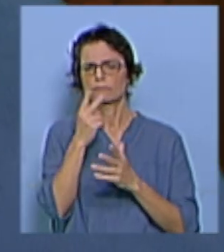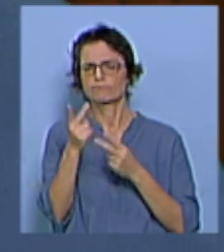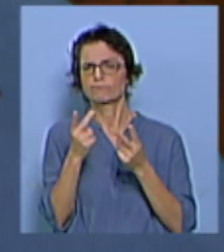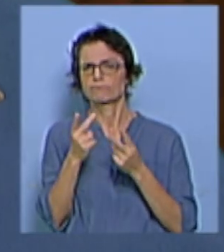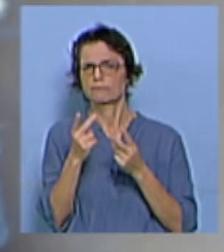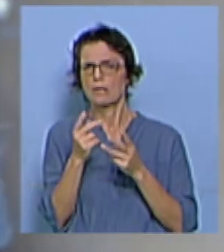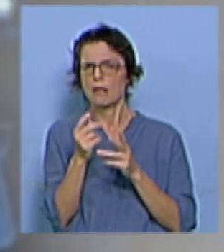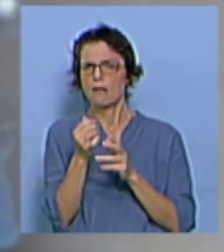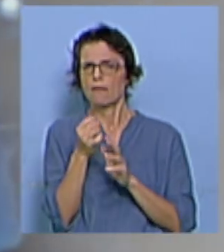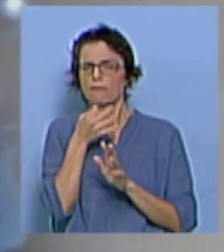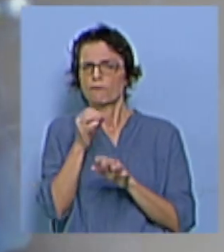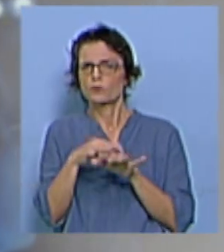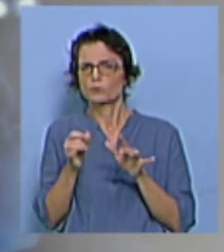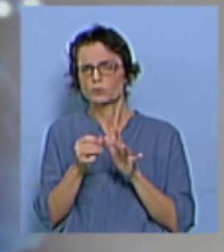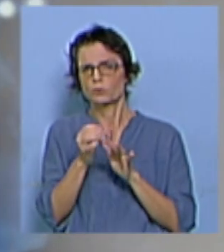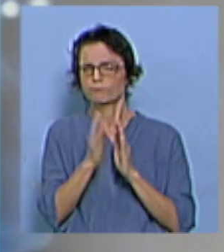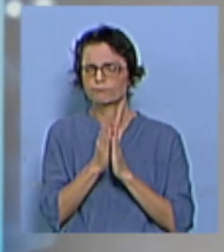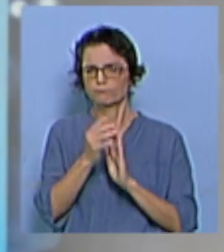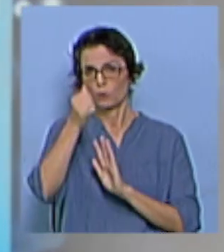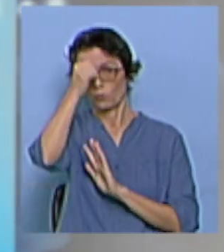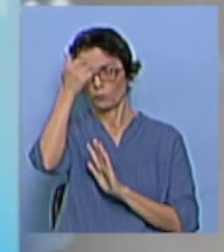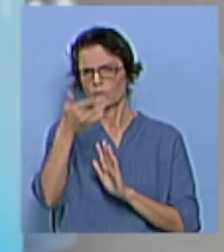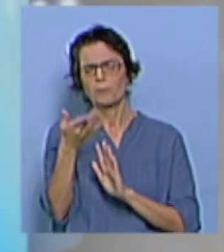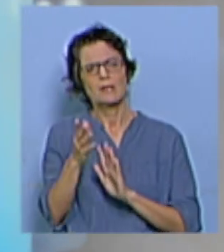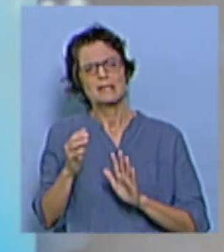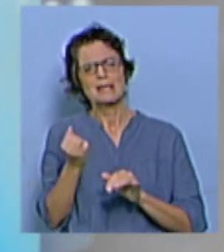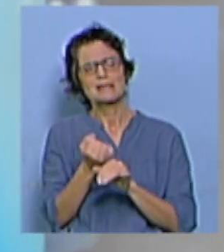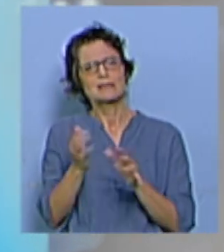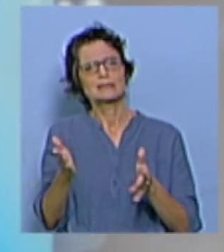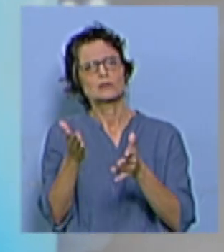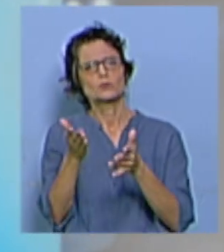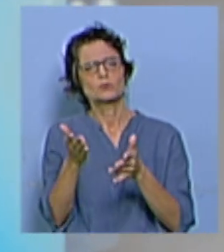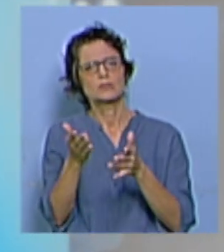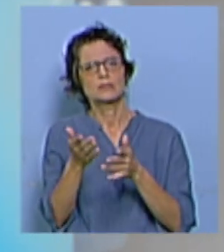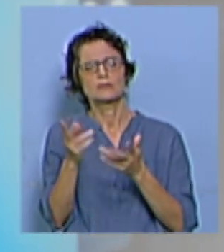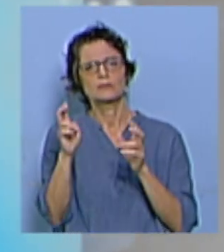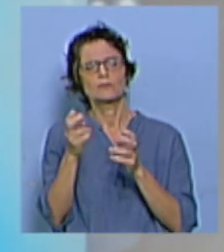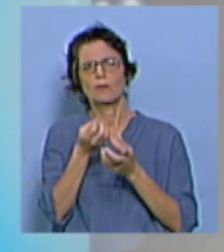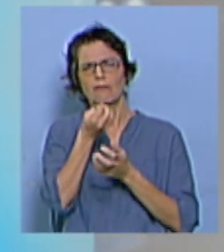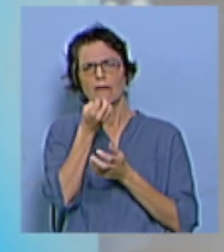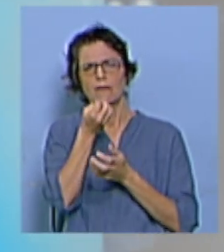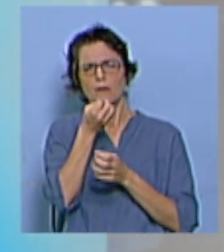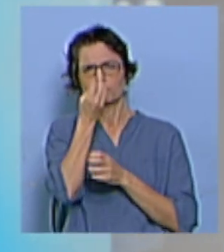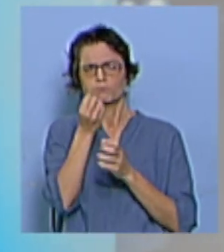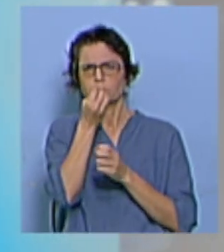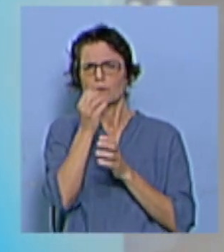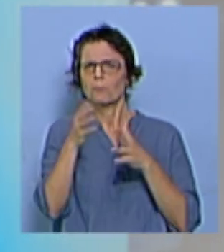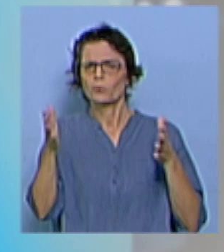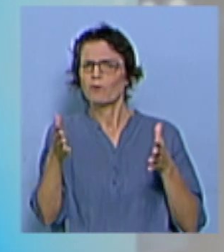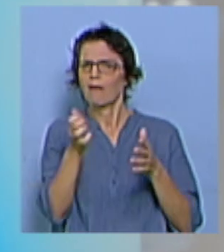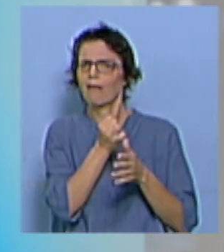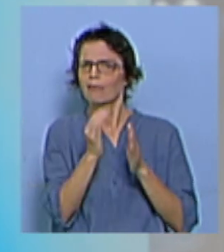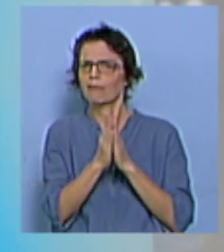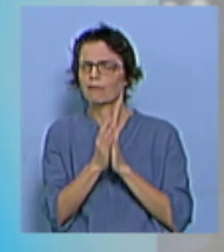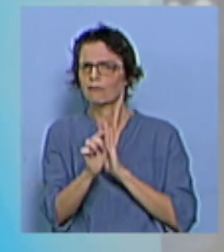iniciativa Sunset com Deus. Que propósito foi este da paróquia do Campo Grande, do seu pároco, para manter